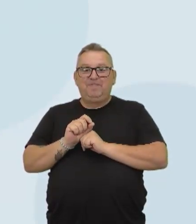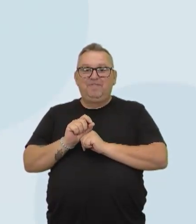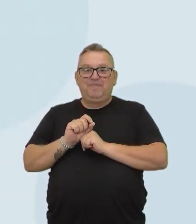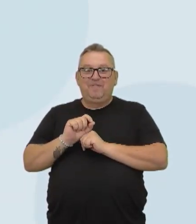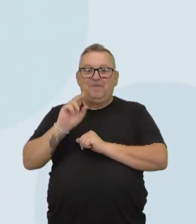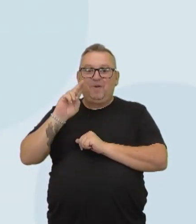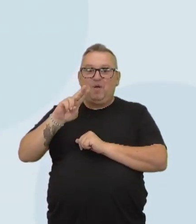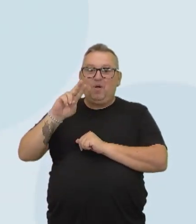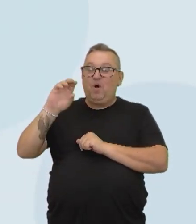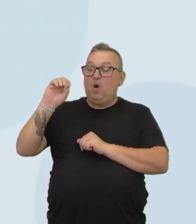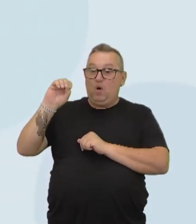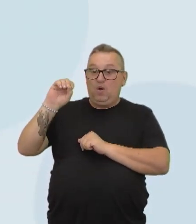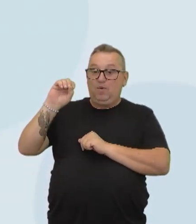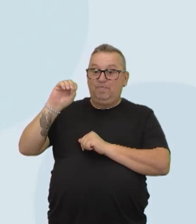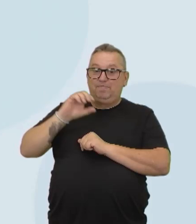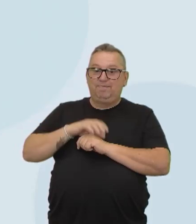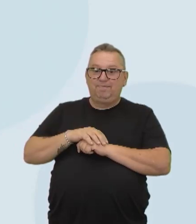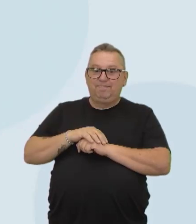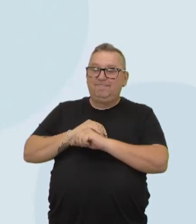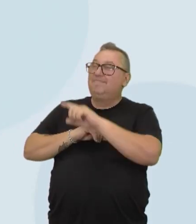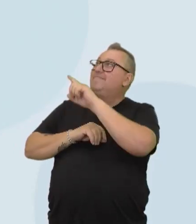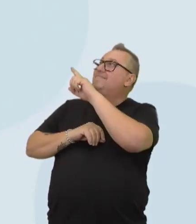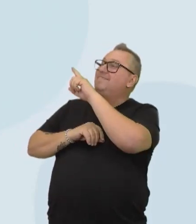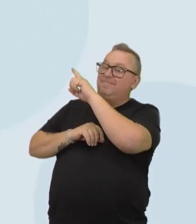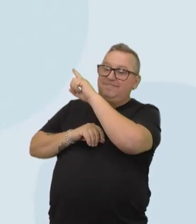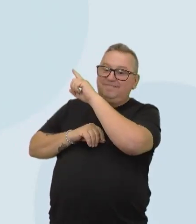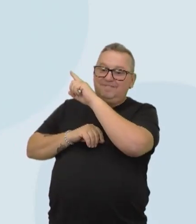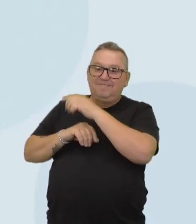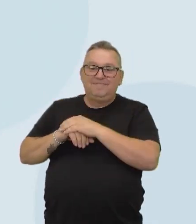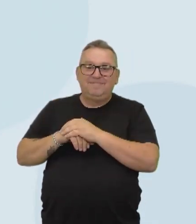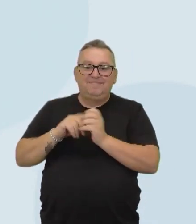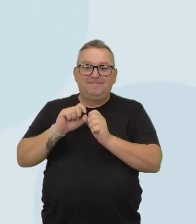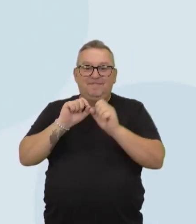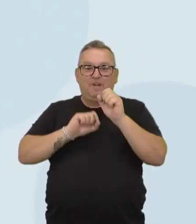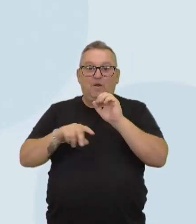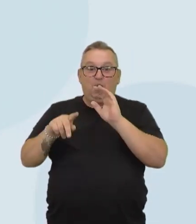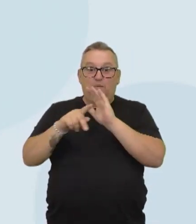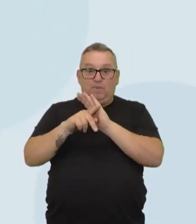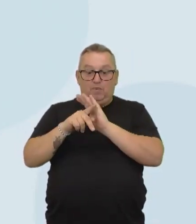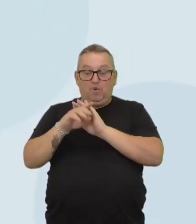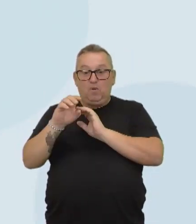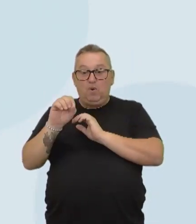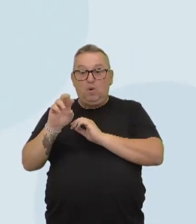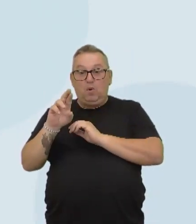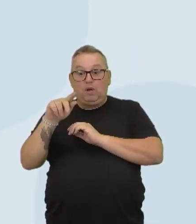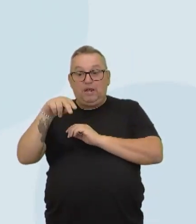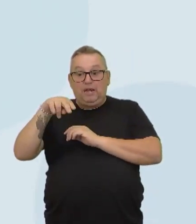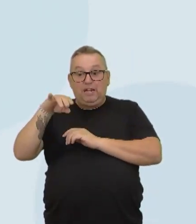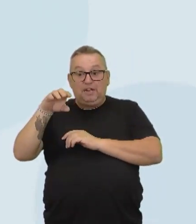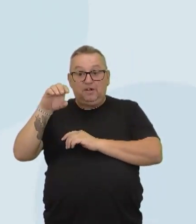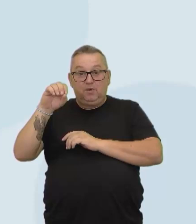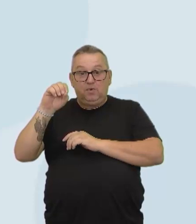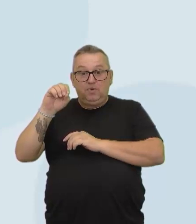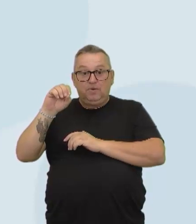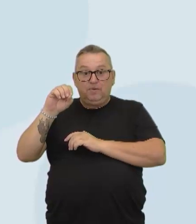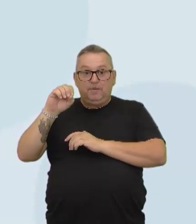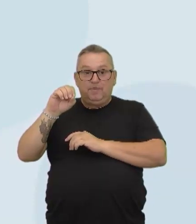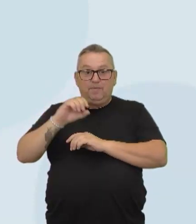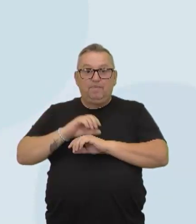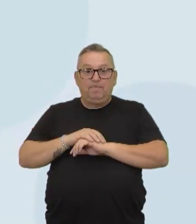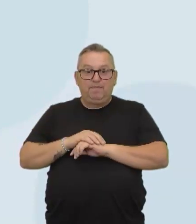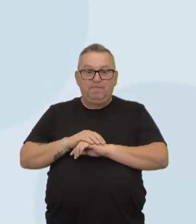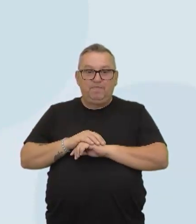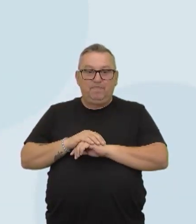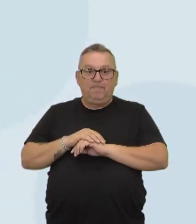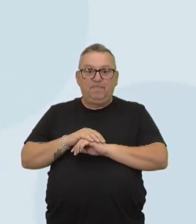horizonte O. Tá vendo lá? É composto do quê? De material orgânico, tá certo, pessoal? Tanto é que tá lá próximo lá